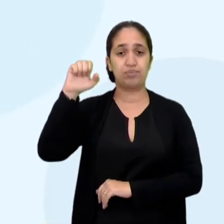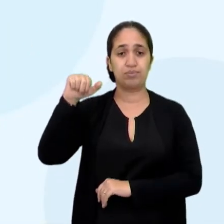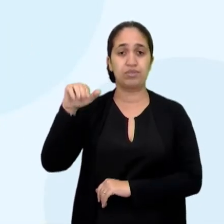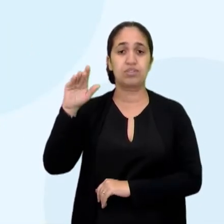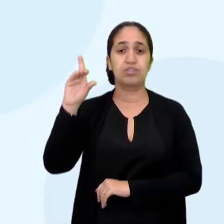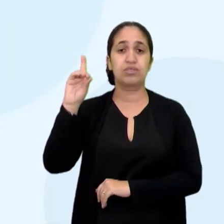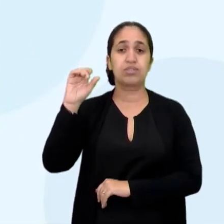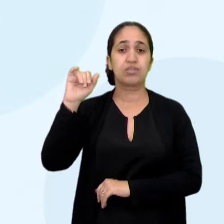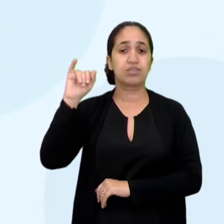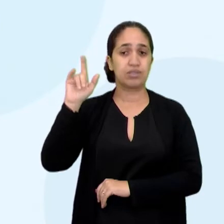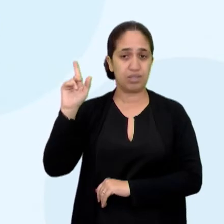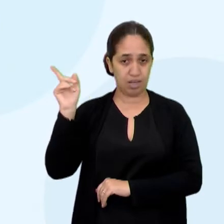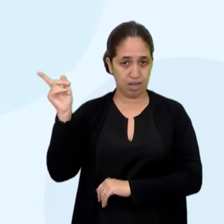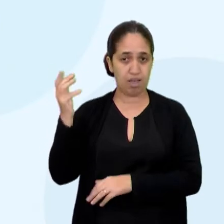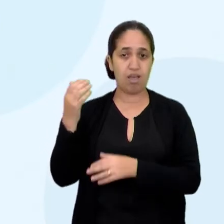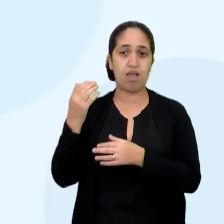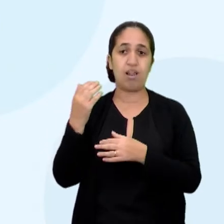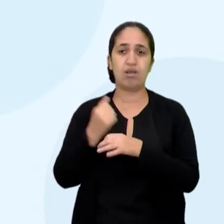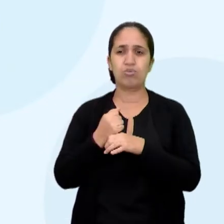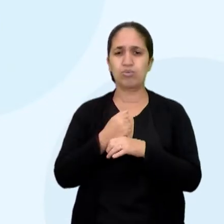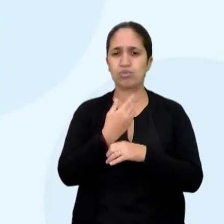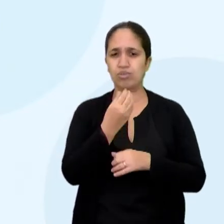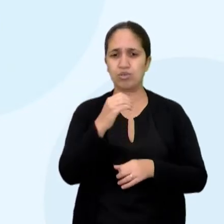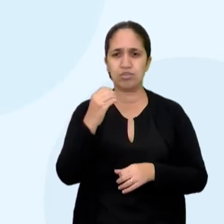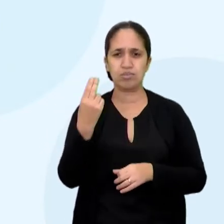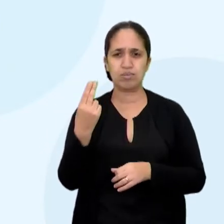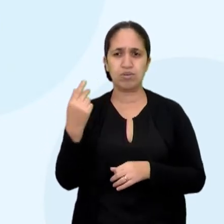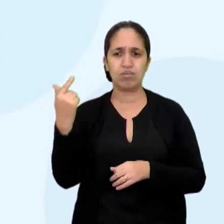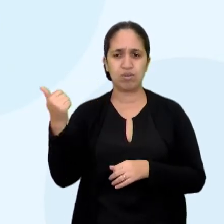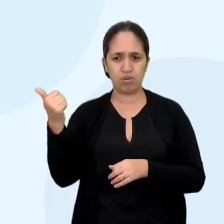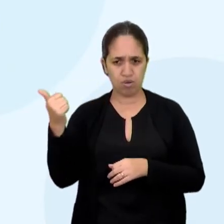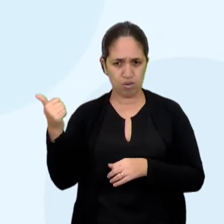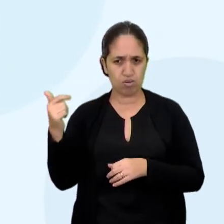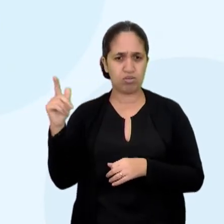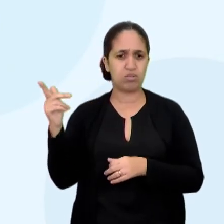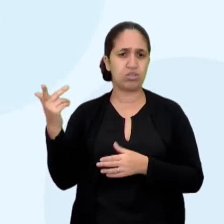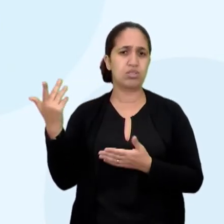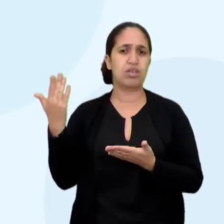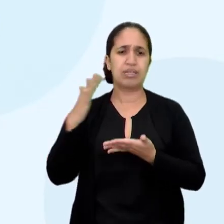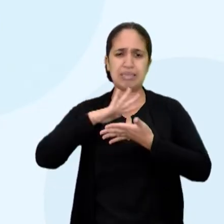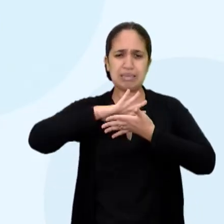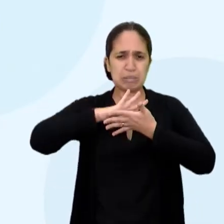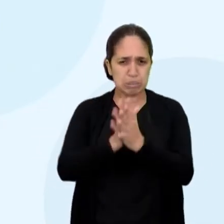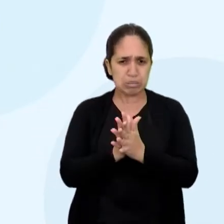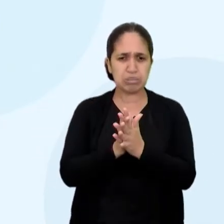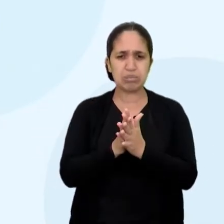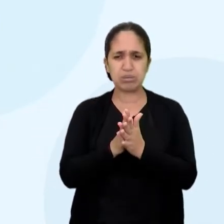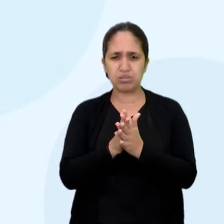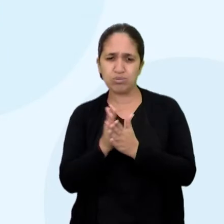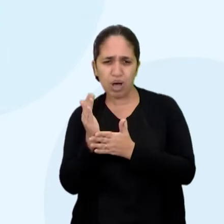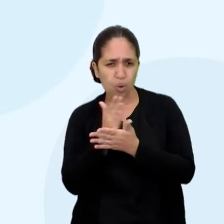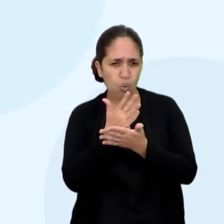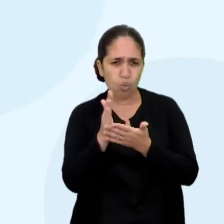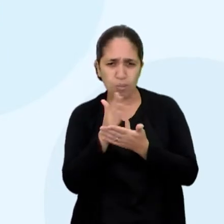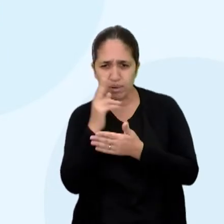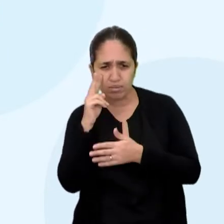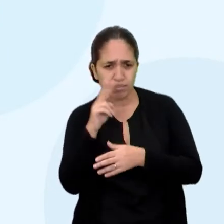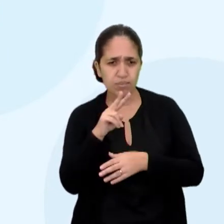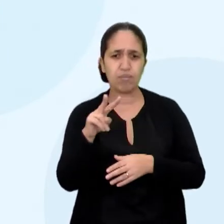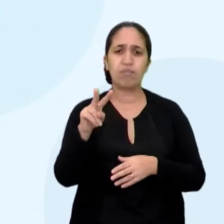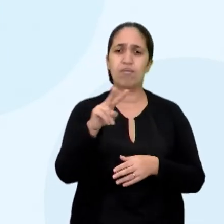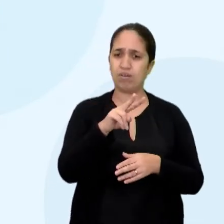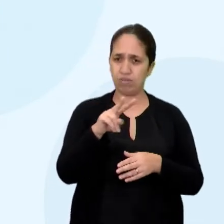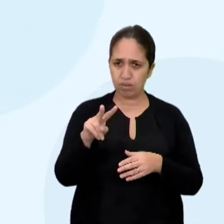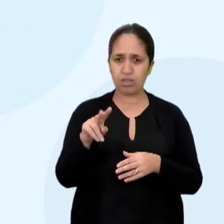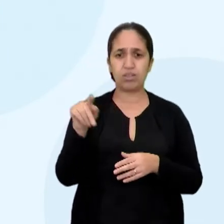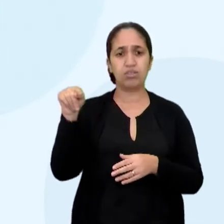Fukushima. Você não vê aí, você vê só algumas partes aí de algumas pistas aí, mas praticamente destruído aí, né? Então se